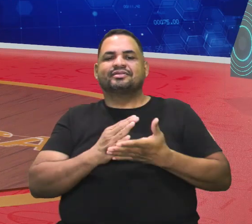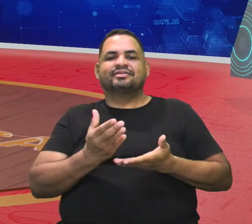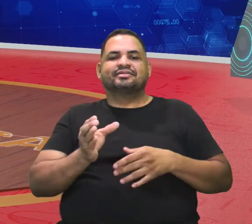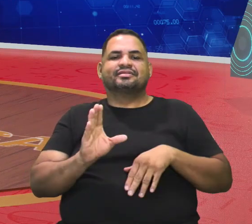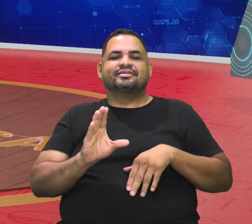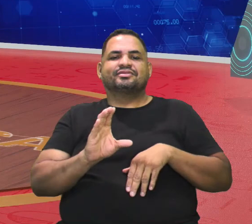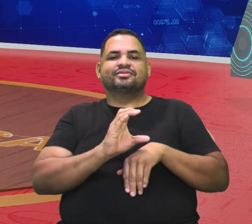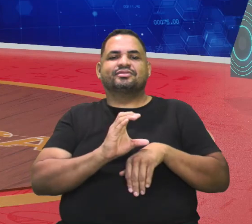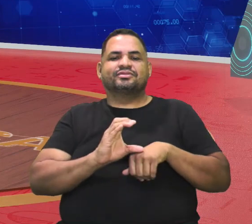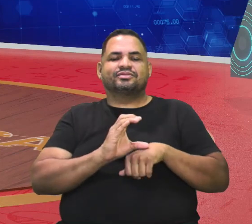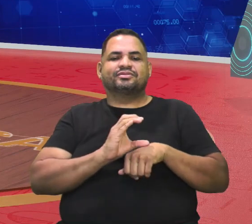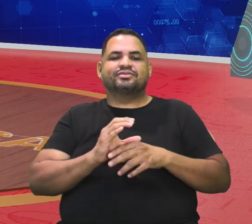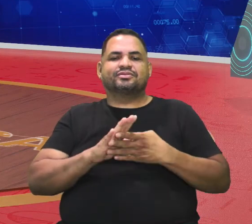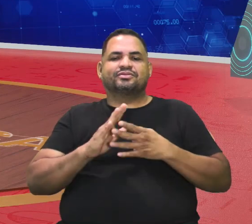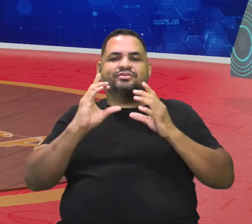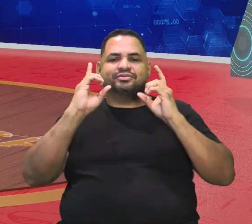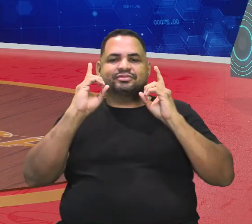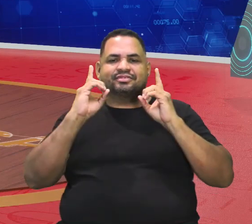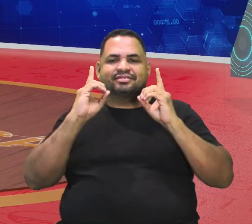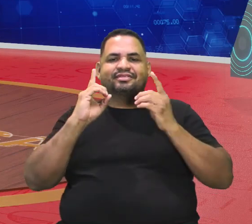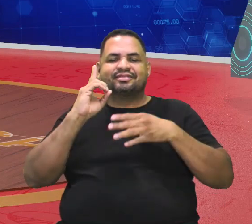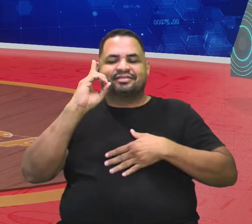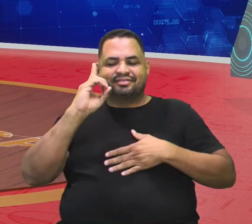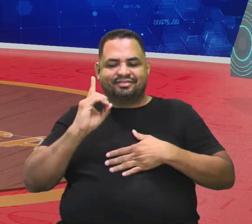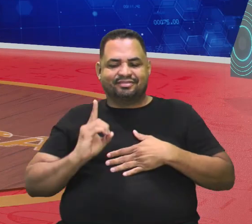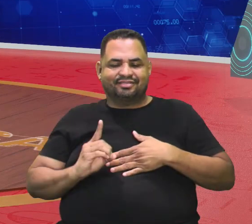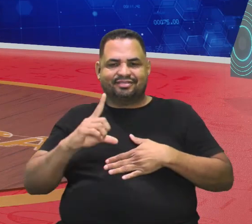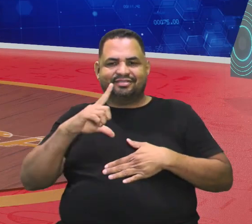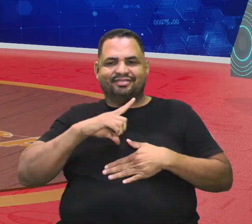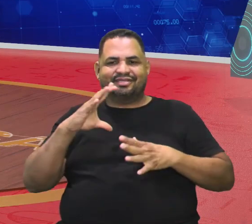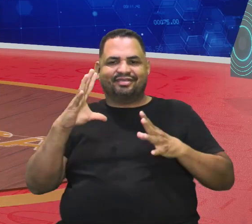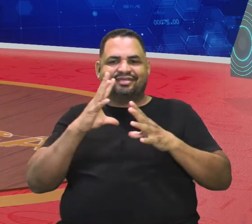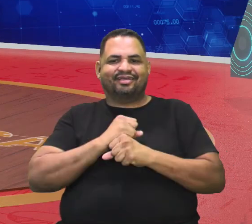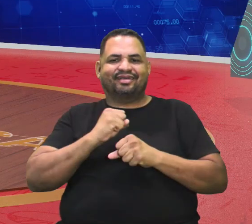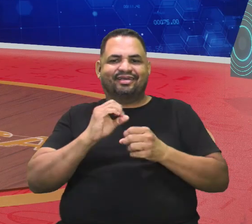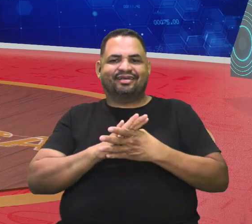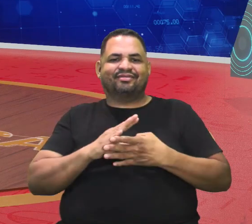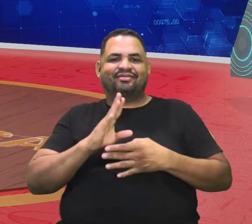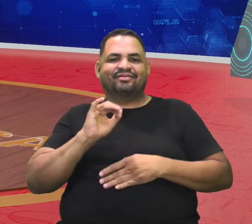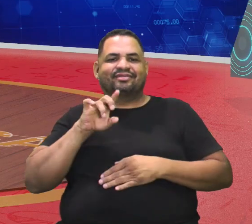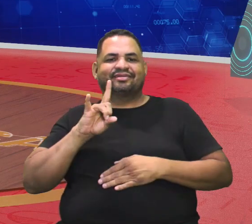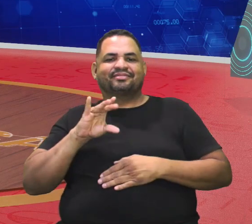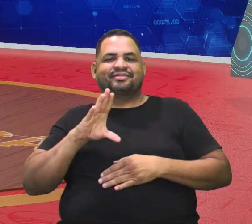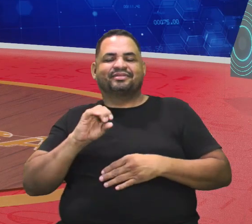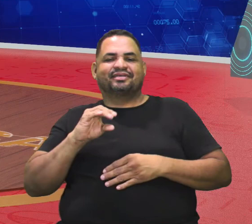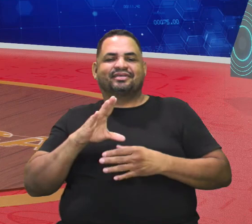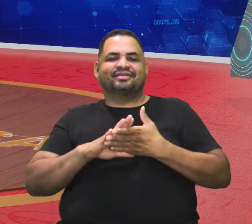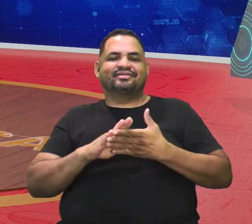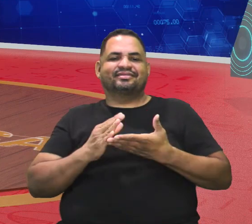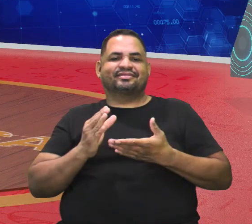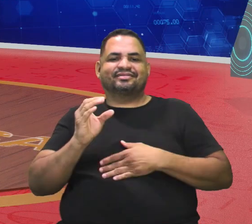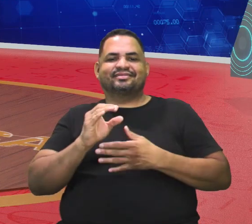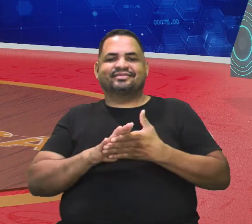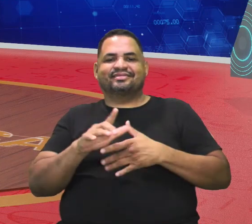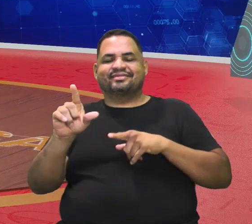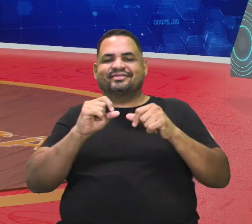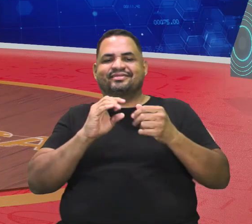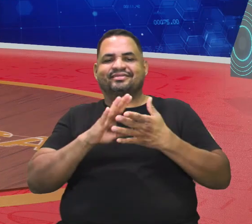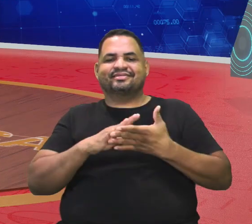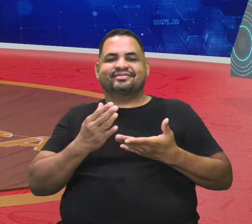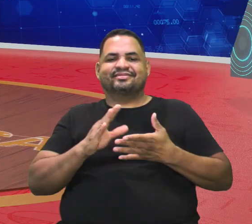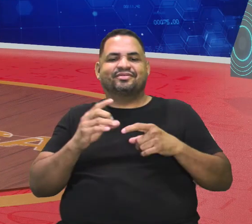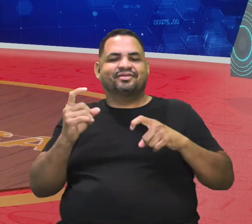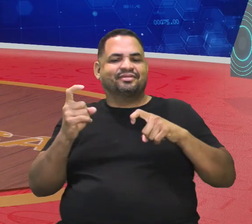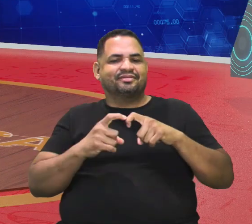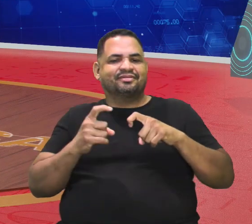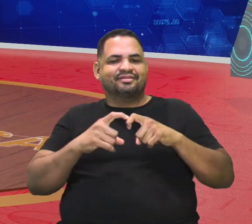aí chega lá, tem Direito Trabalhista. Cálculo tributário. Cálculo tributário, aí escolhe lá o curso de Medicina e aí acha que não